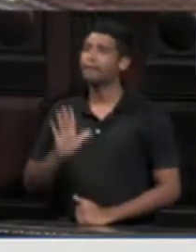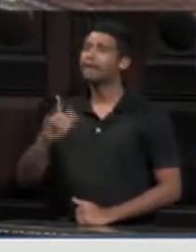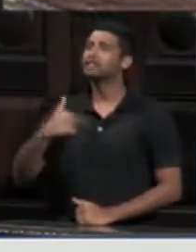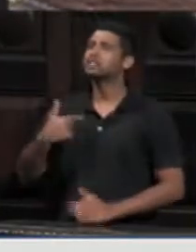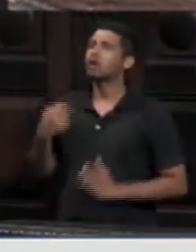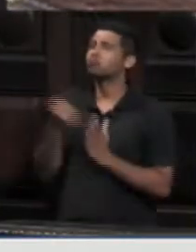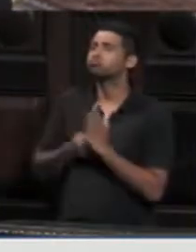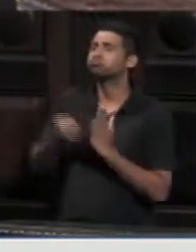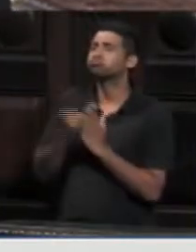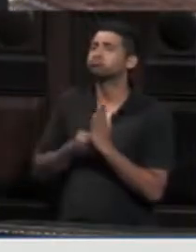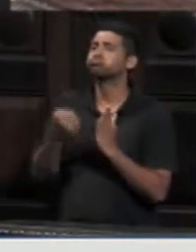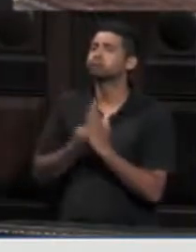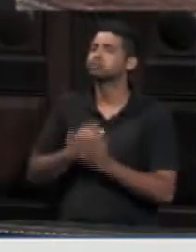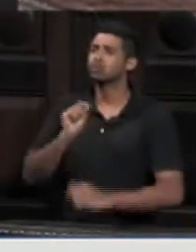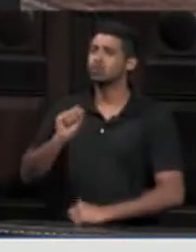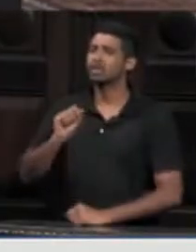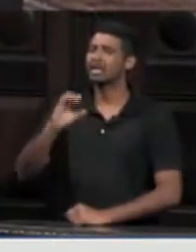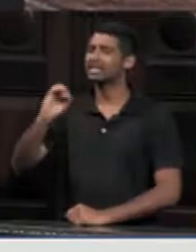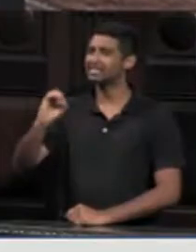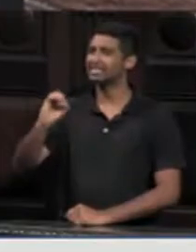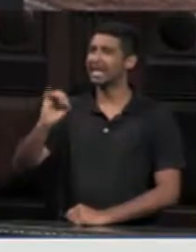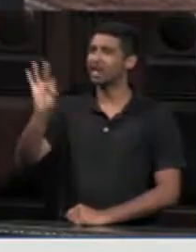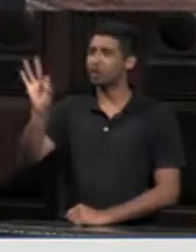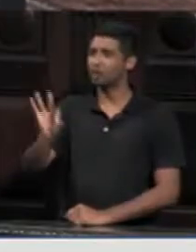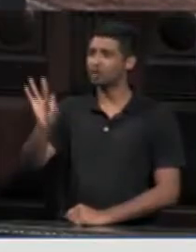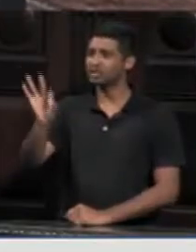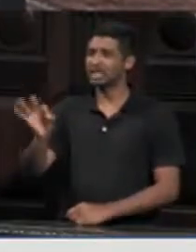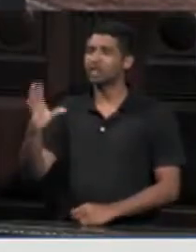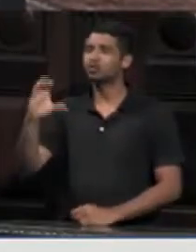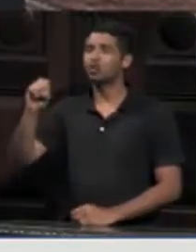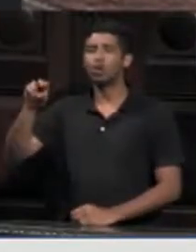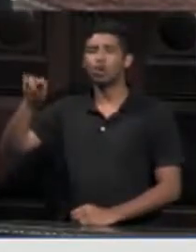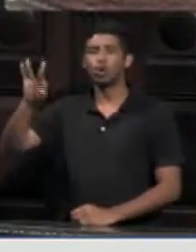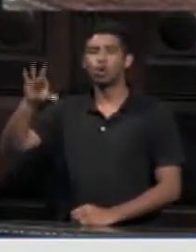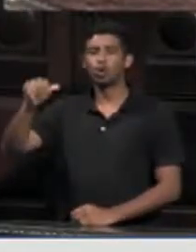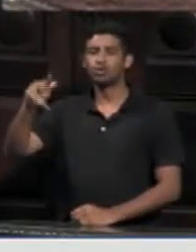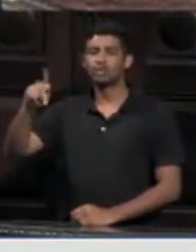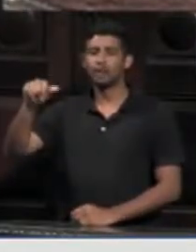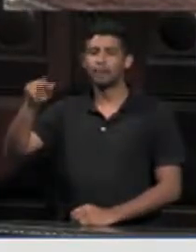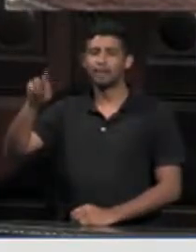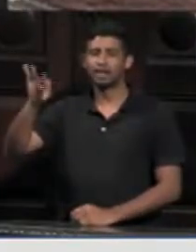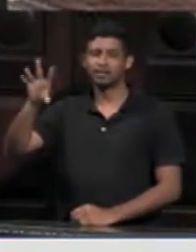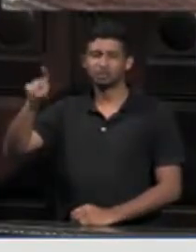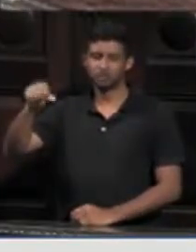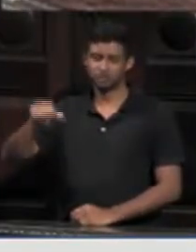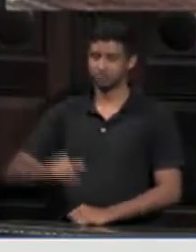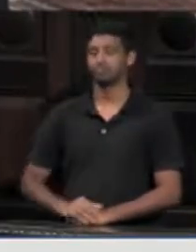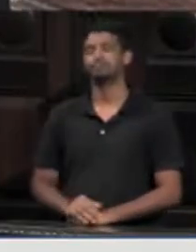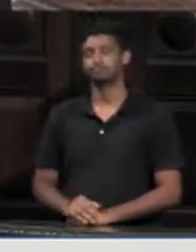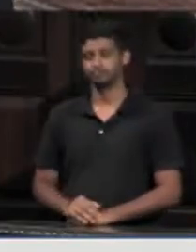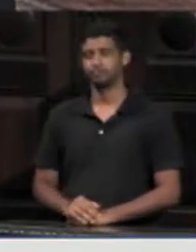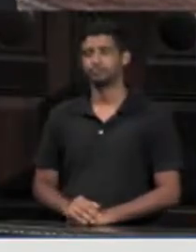defendo é 0% de contrapartida, tal qual em todos os estados